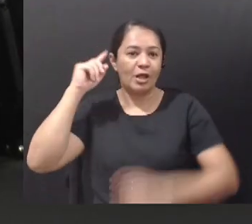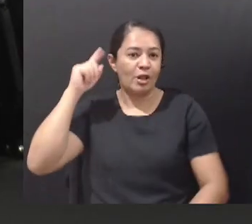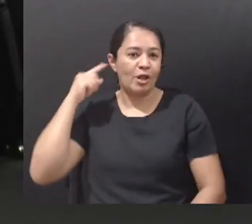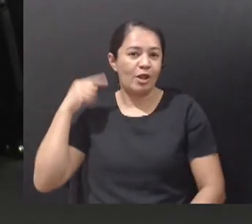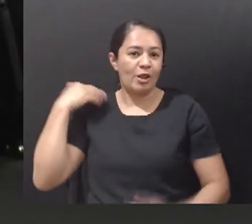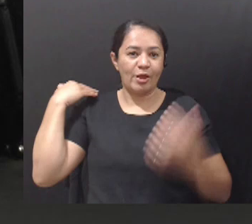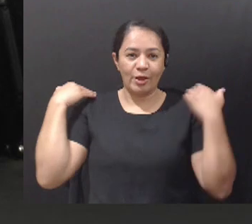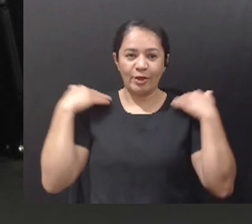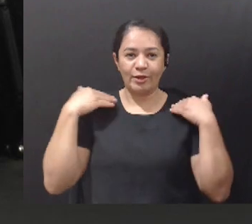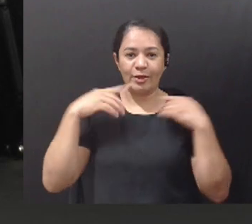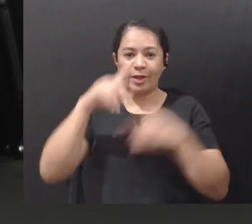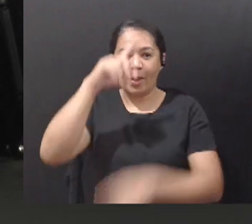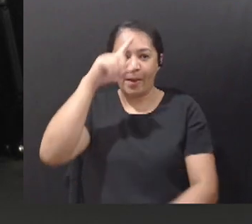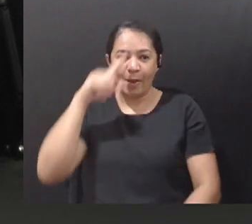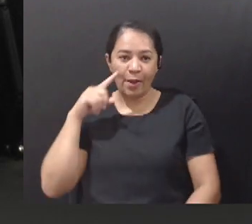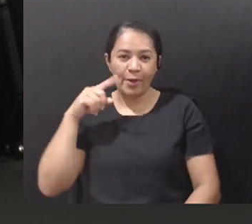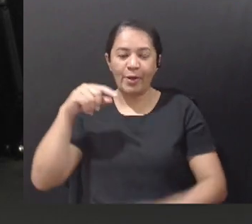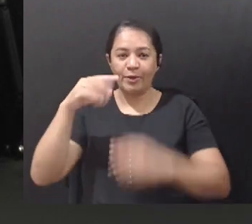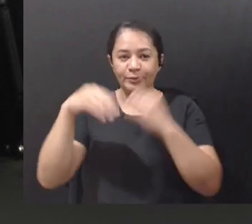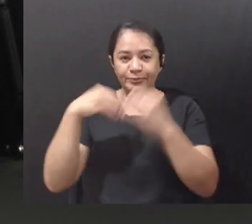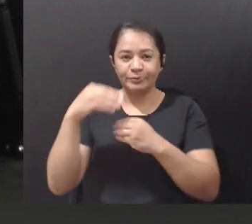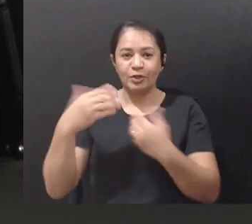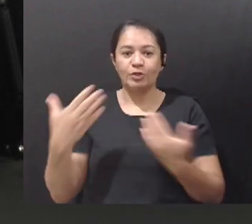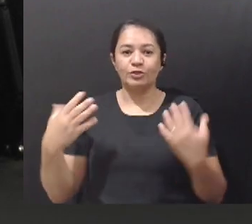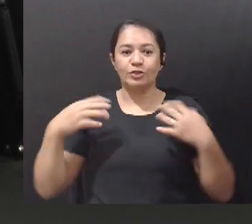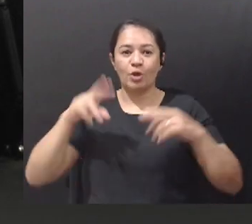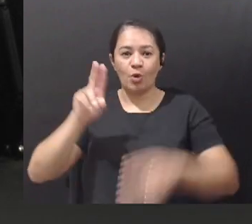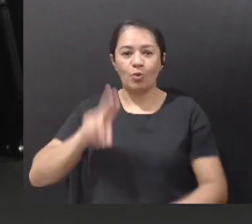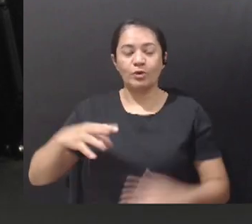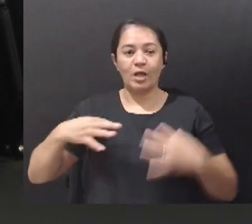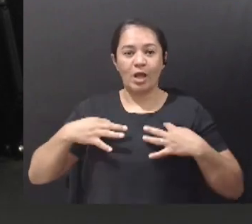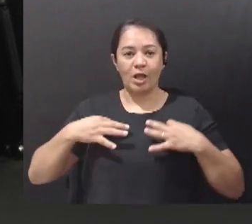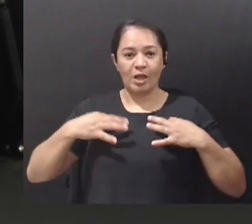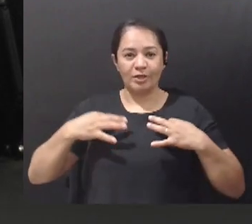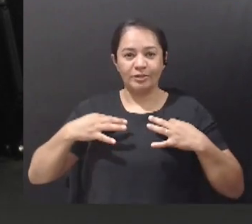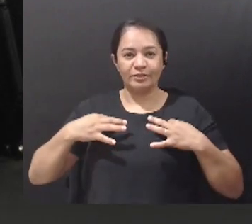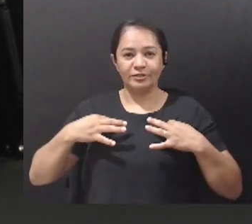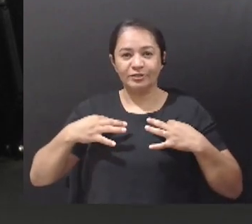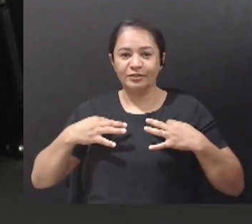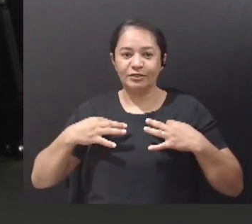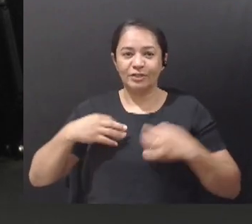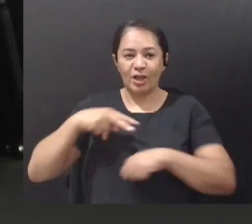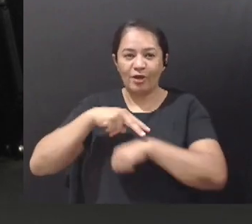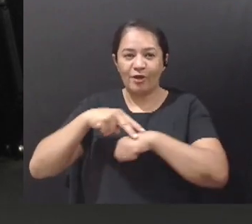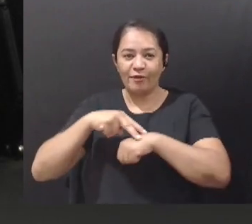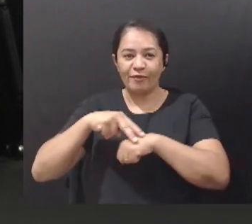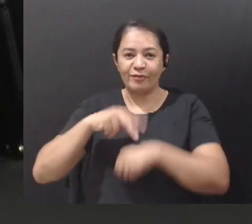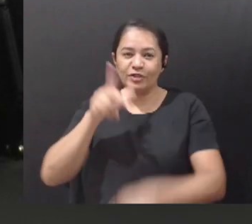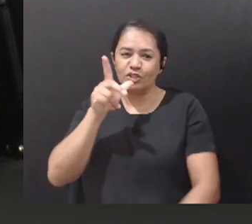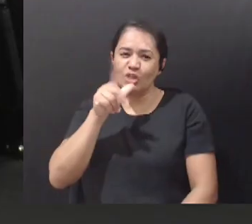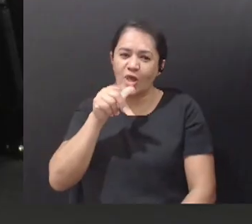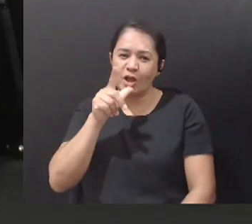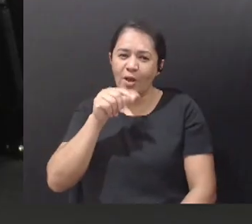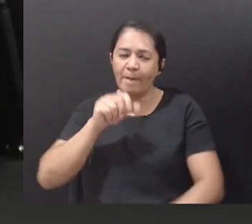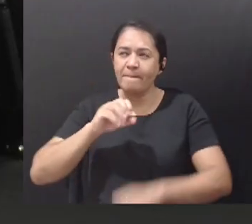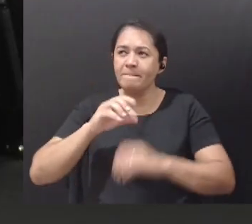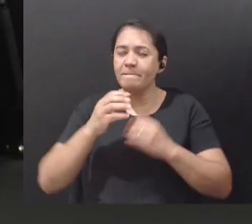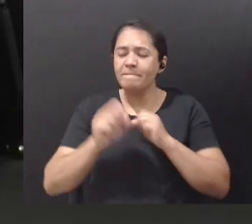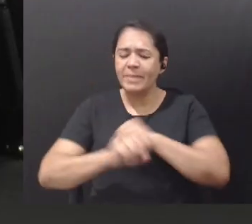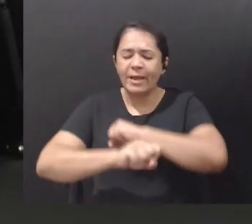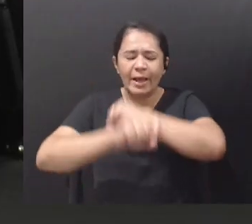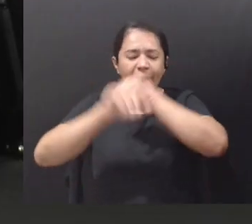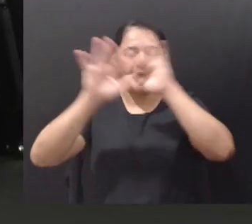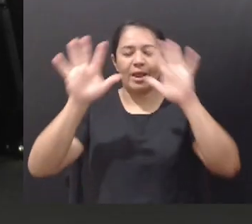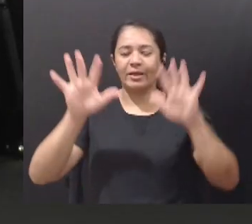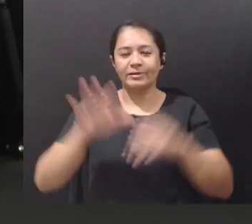loiras. Hoje eu estou vestida com uma blusa chamada de verde água, um verde bem clarinho, um verde piscina, digamos